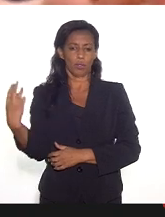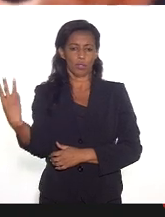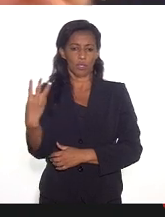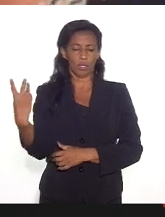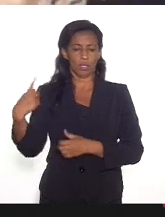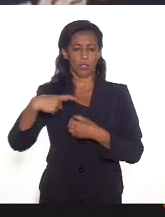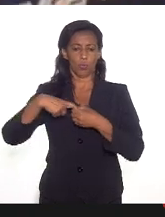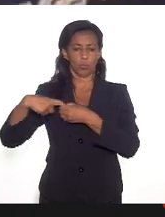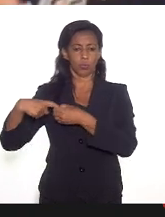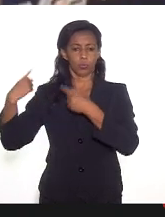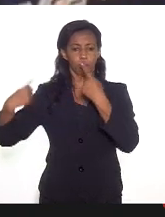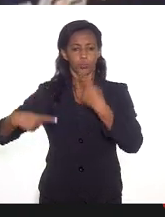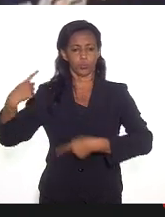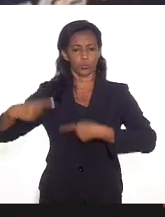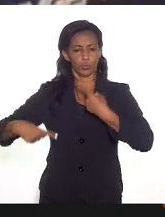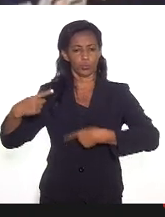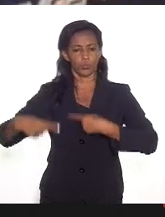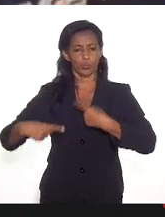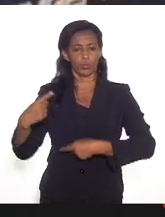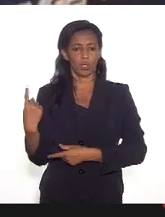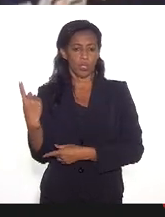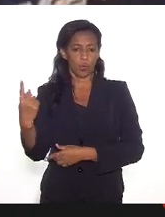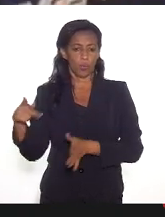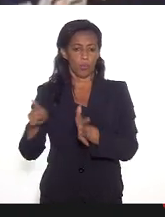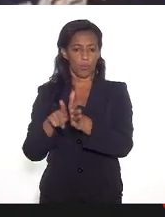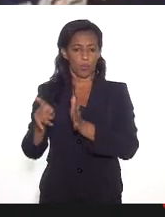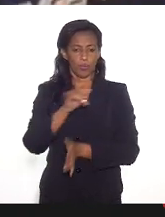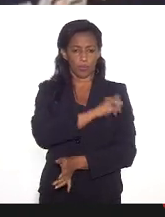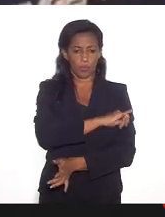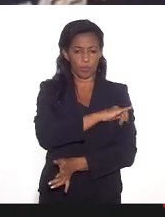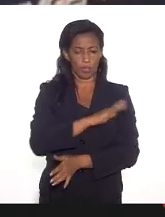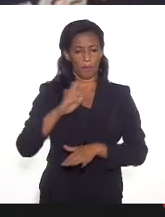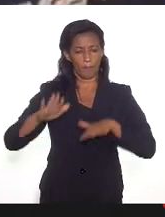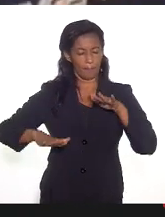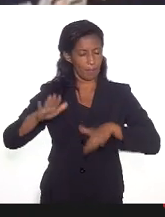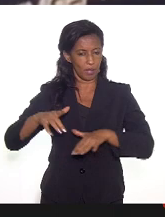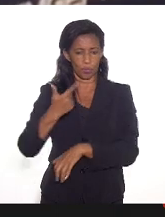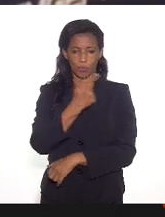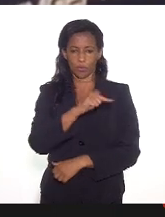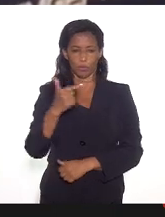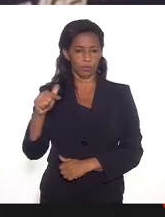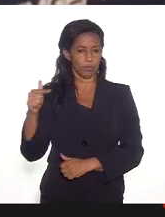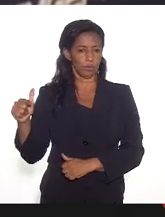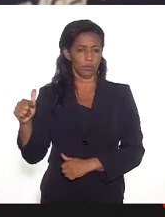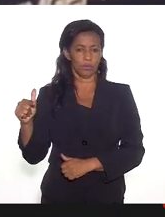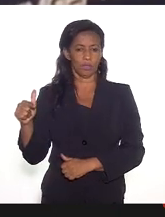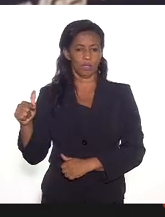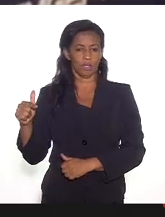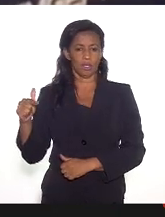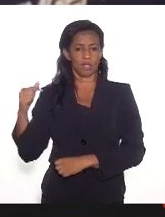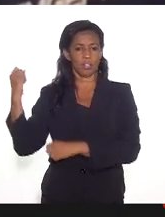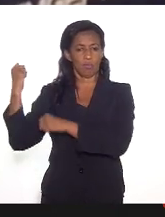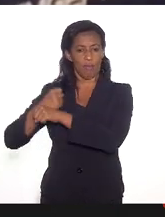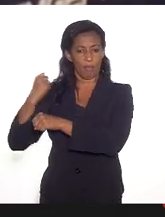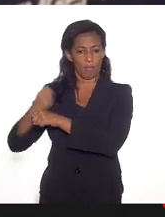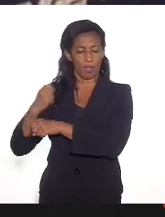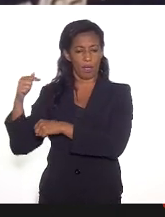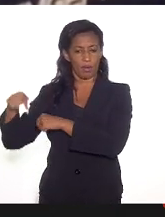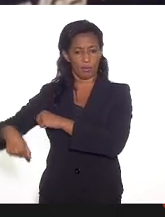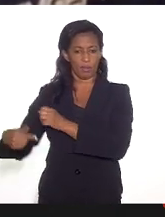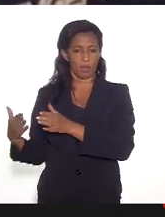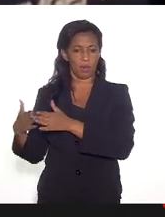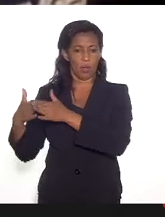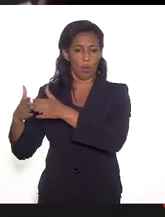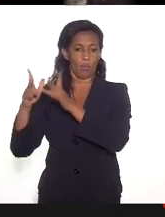consórcios disputando e um dos consórcios é do Rio de Janeiro. Mas mesmo que não seja construído no Rio de Janeiro, como é o caso